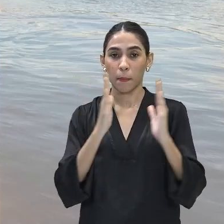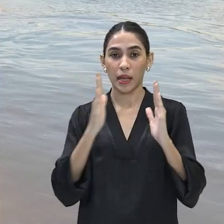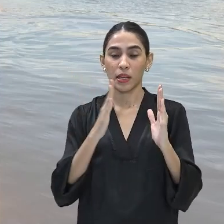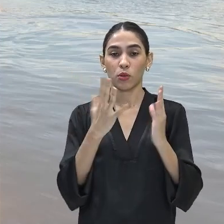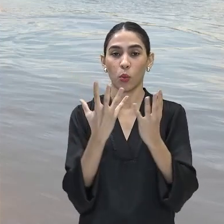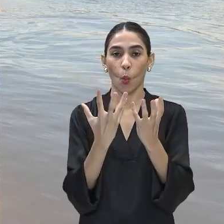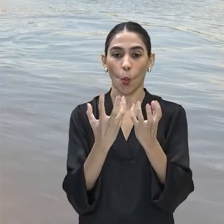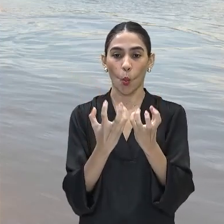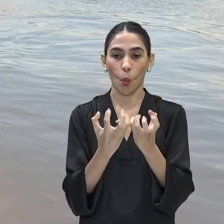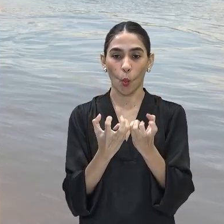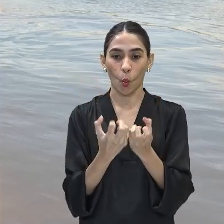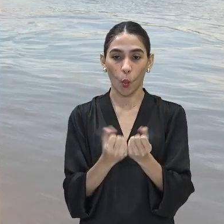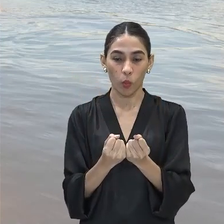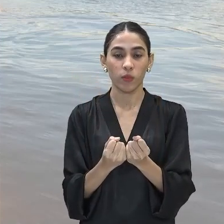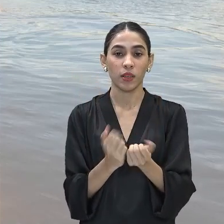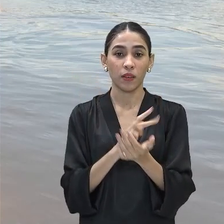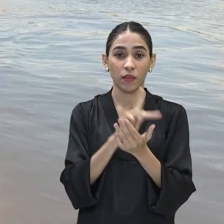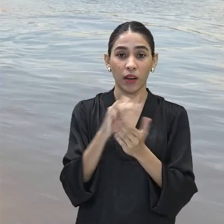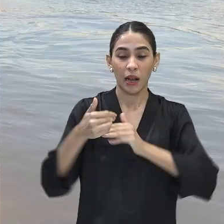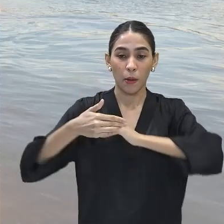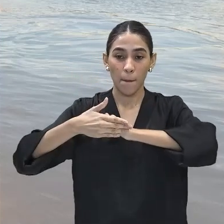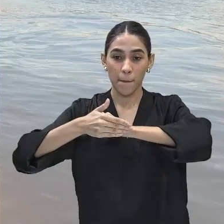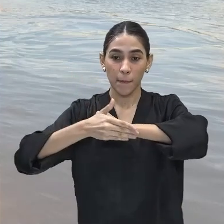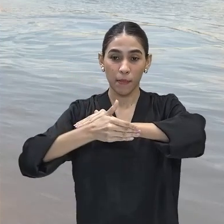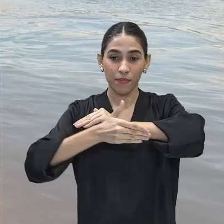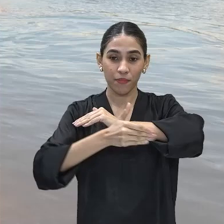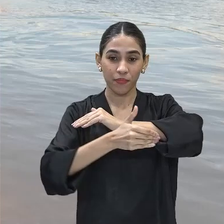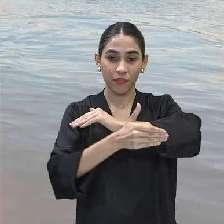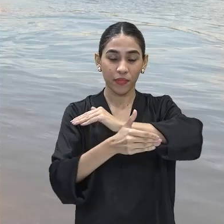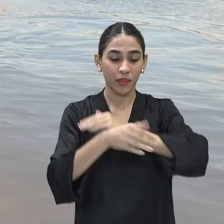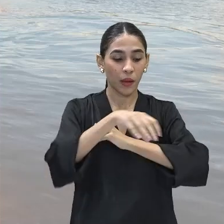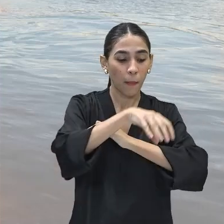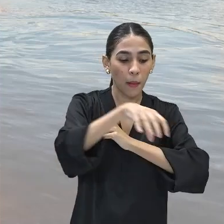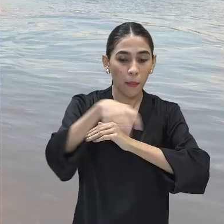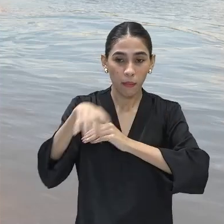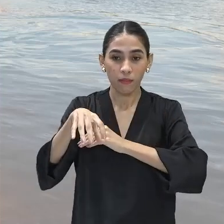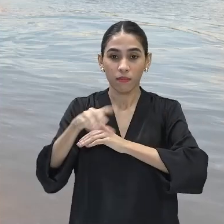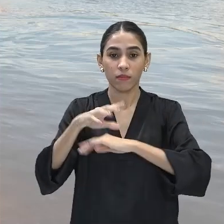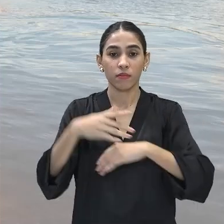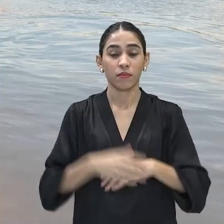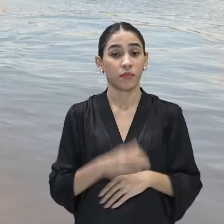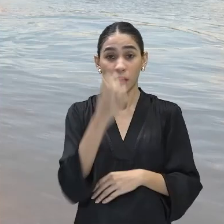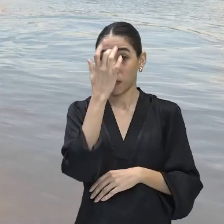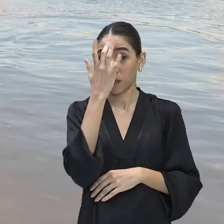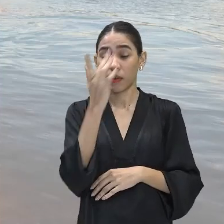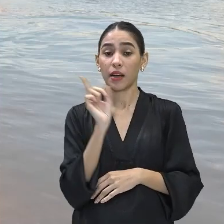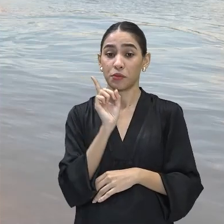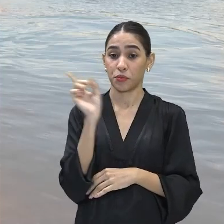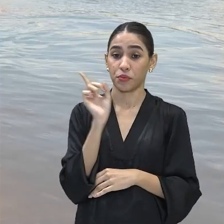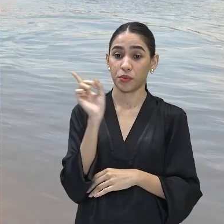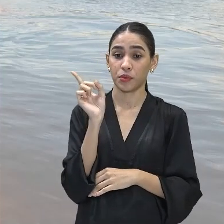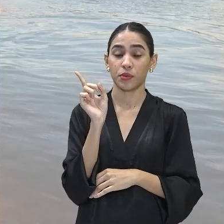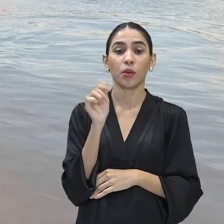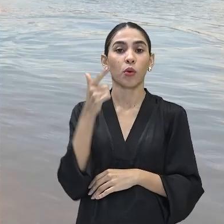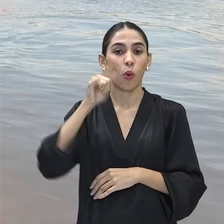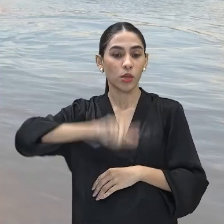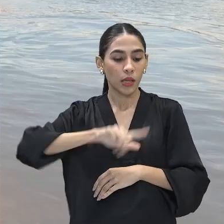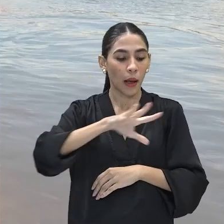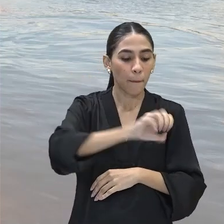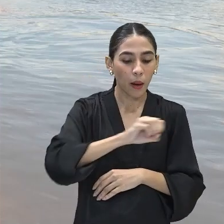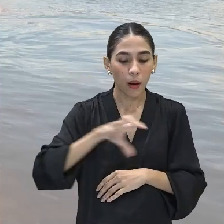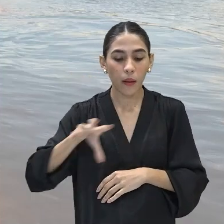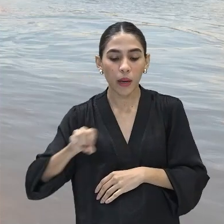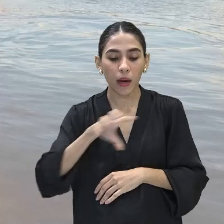quando seca, vários peixes ficam ali em lagoas. Então, é muito mais fácil para eles pegarem esses peixinhos